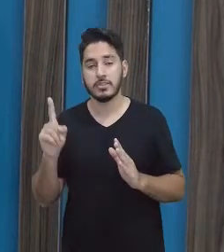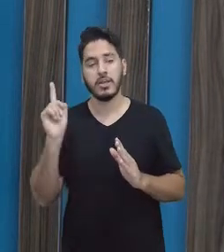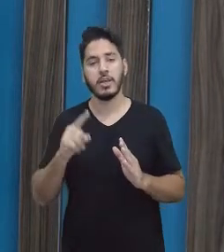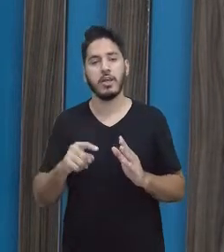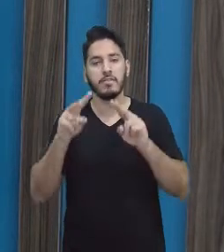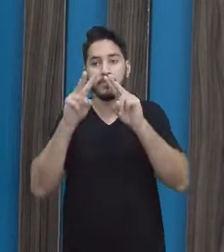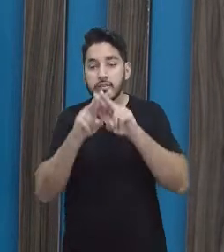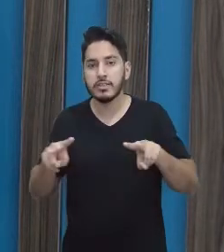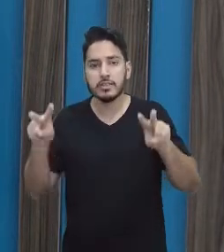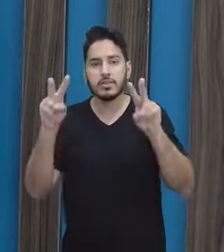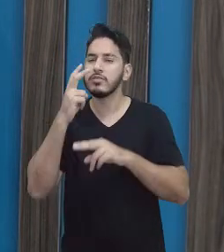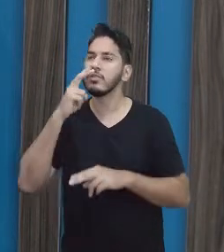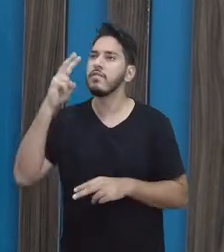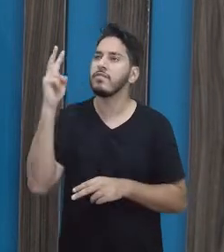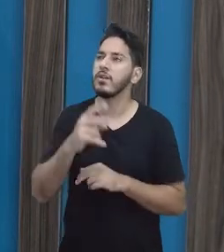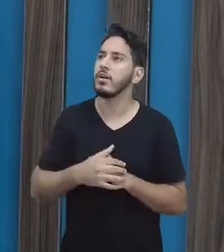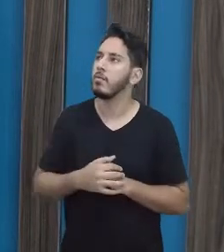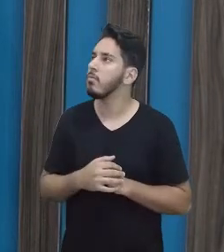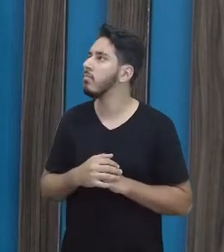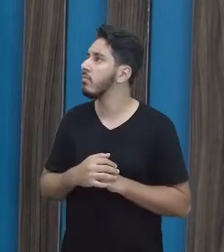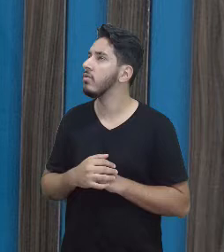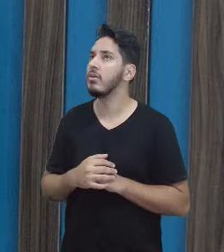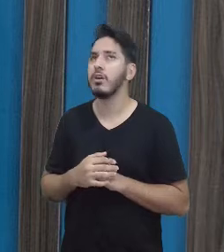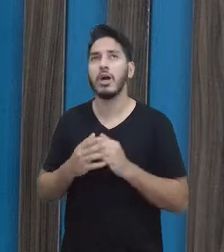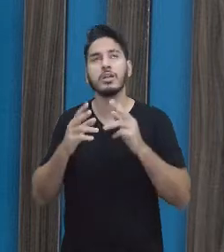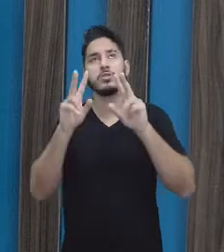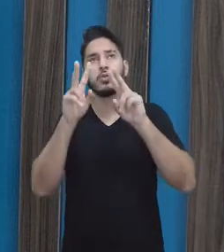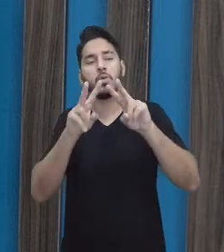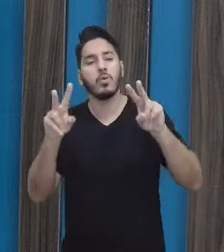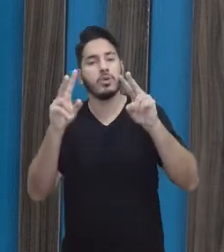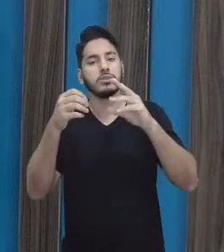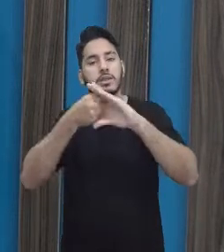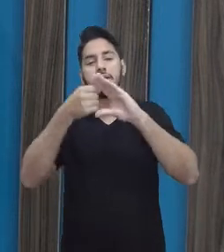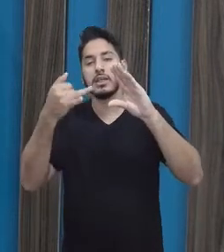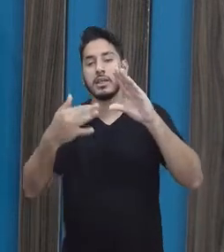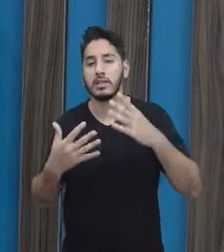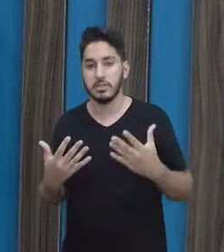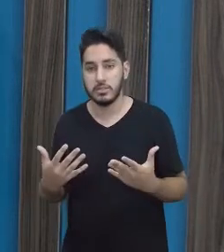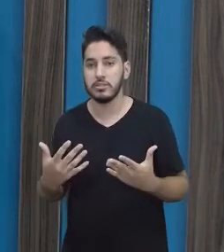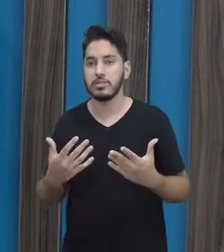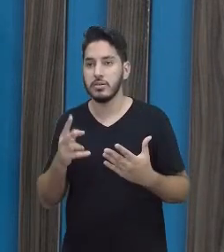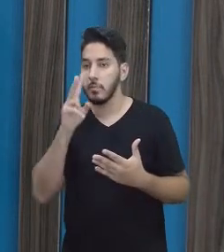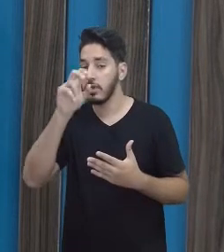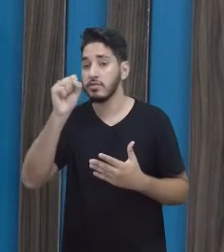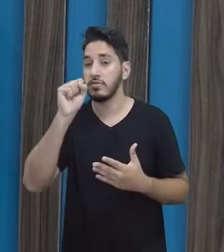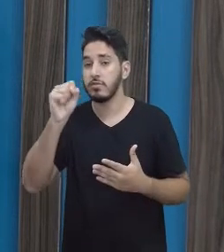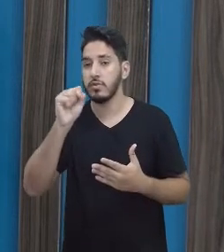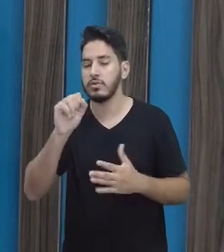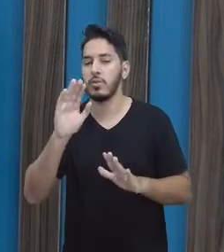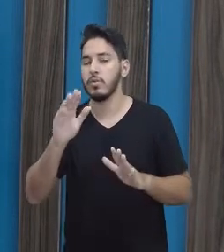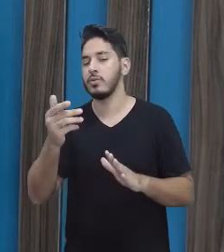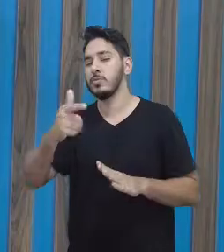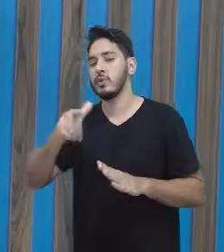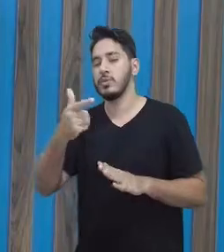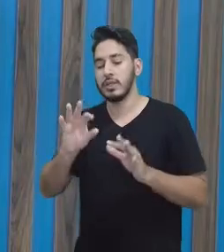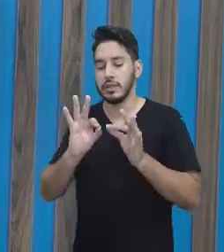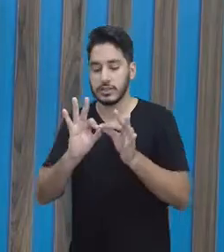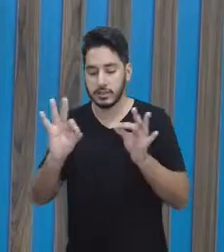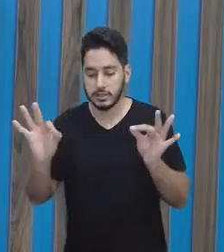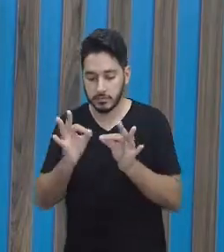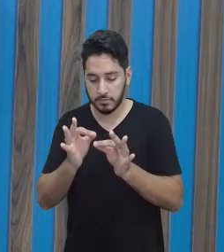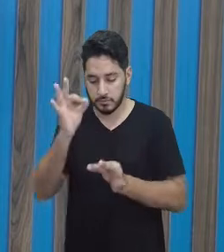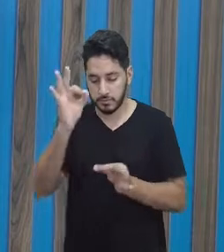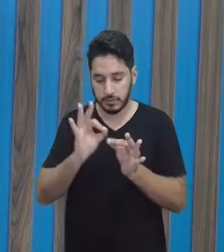extremamente visível. Que é uma das características mais que ressaltam. Mais fortes. Quando não tem a simetria, tem